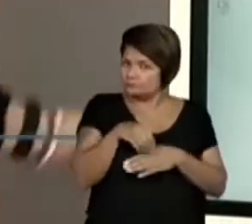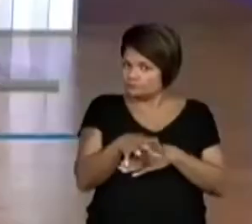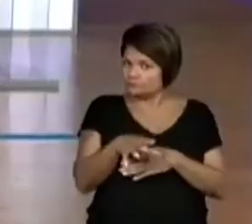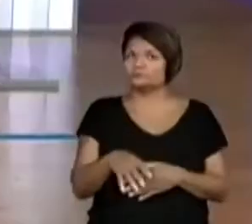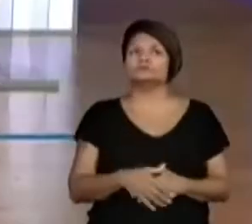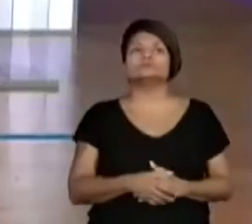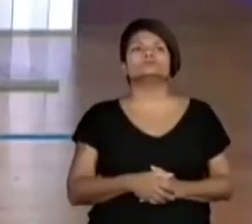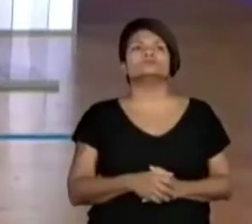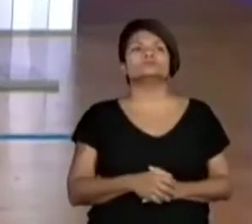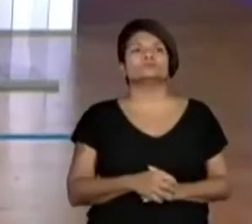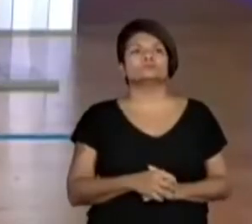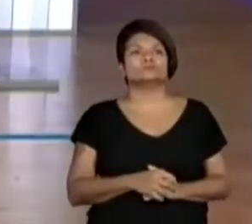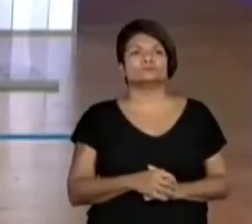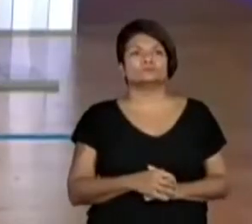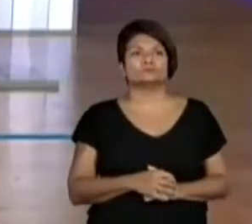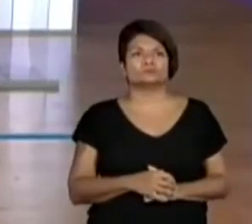aula?